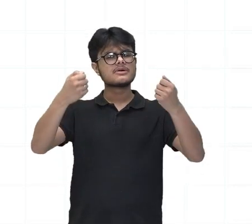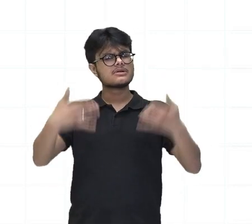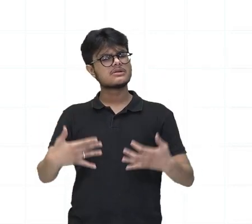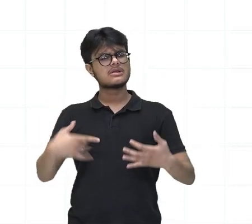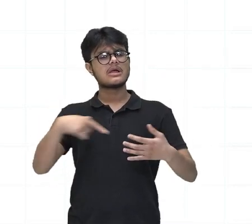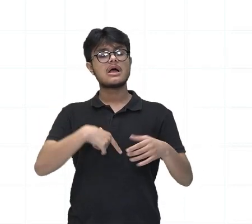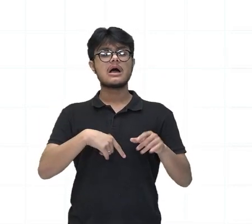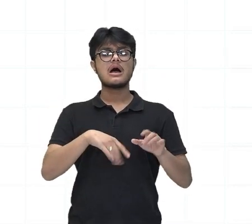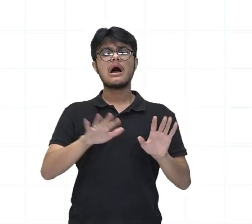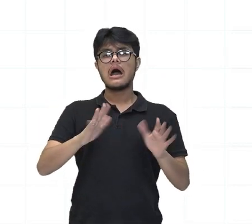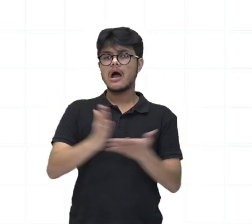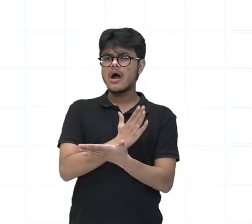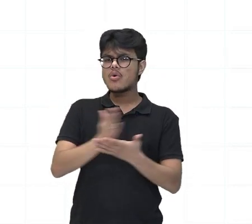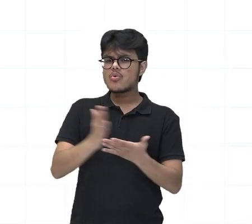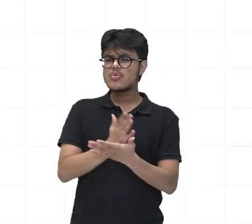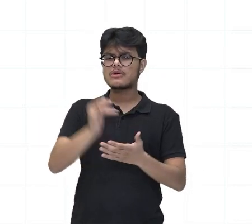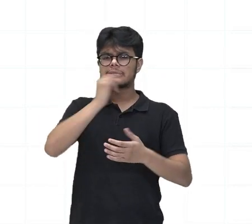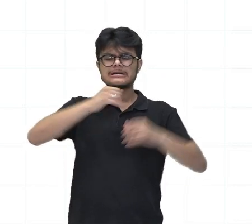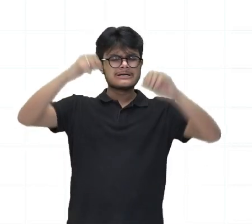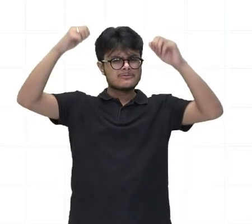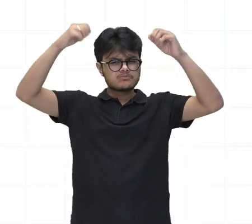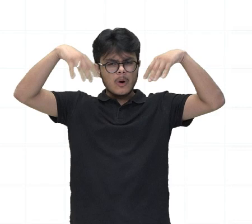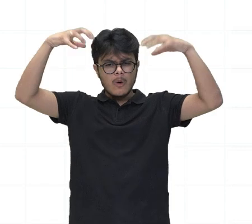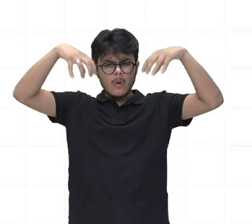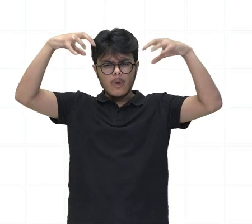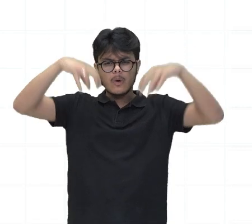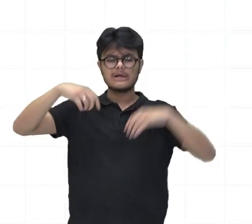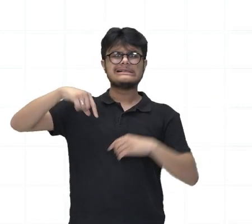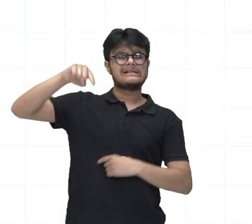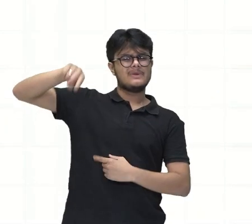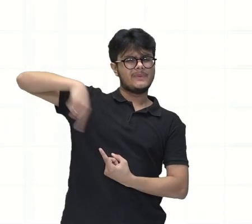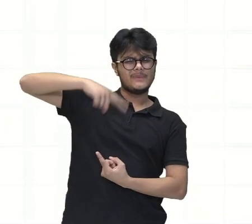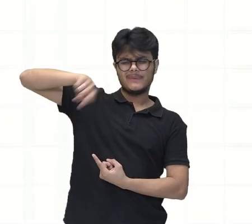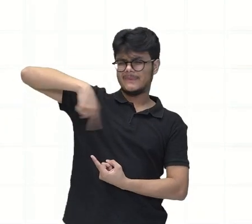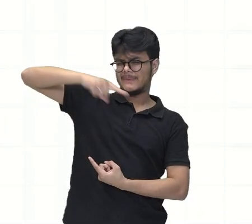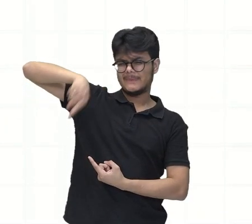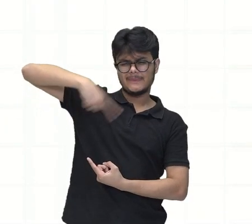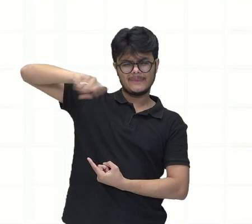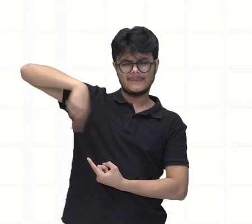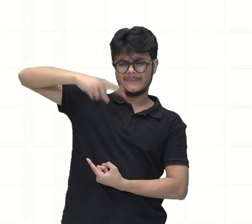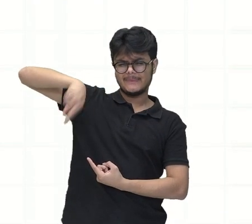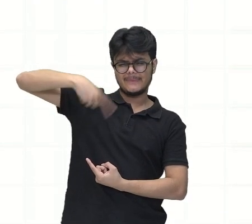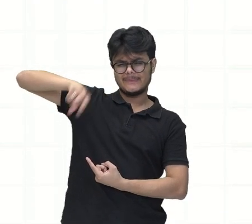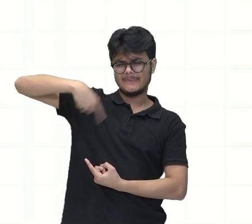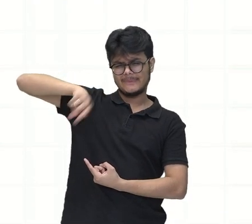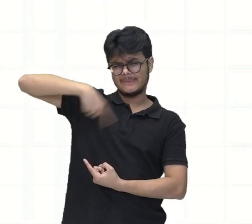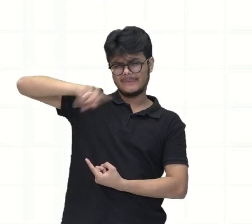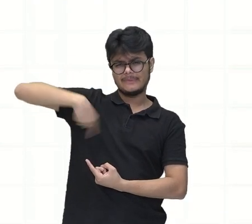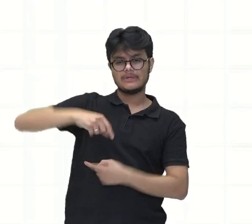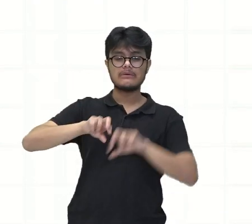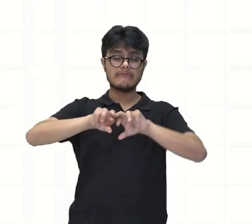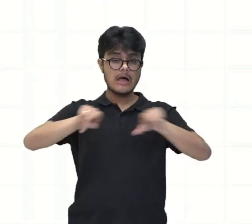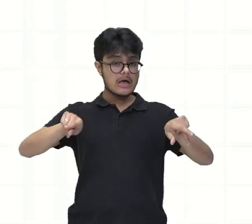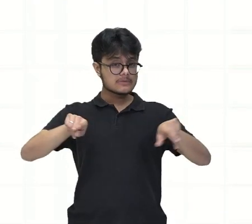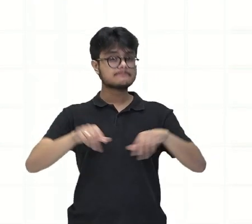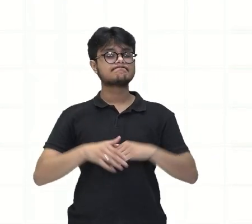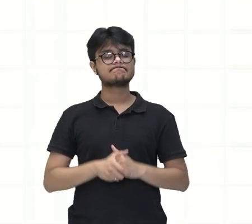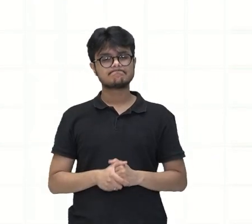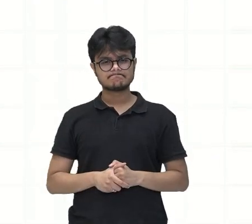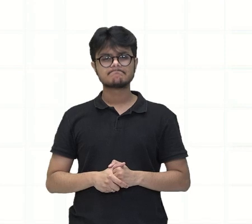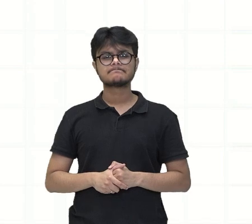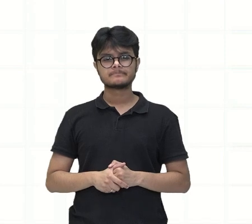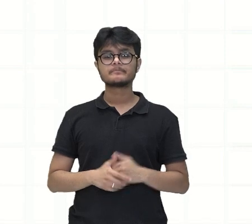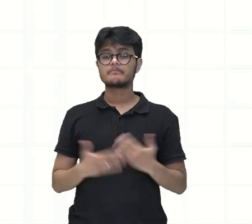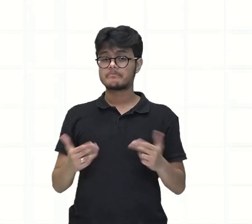as tempestades, furacões e tornados, né? Então, esses